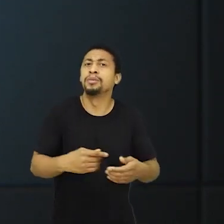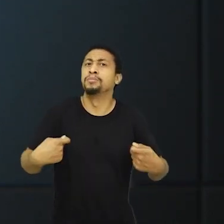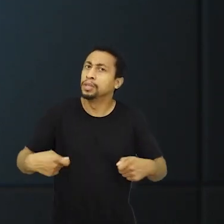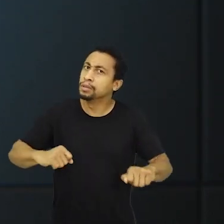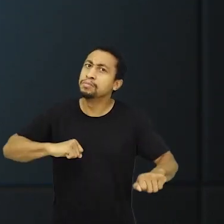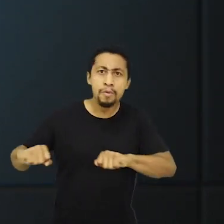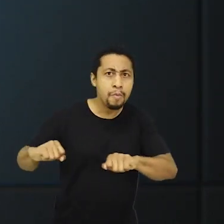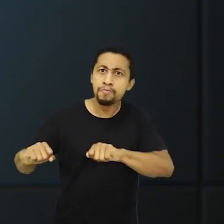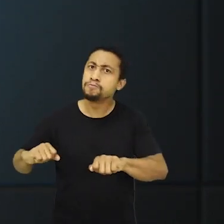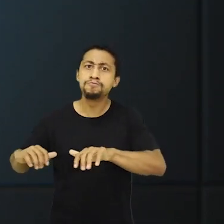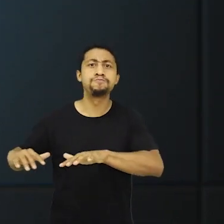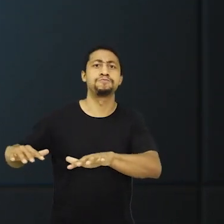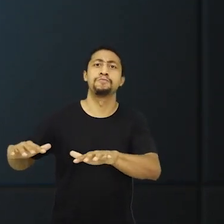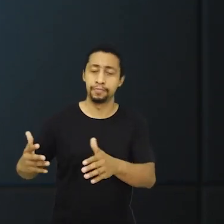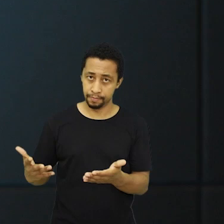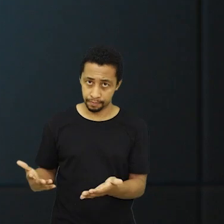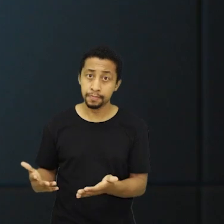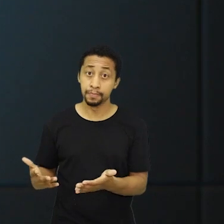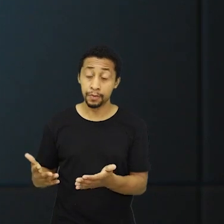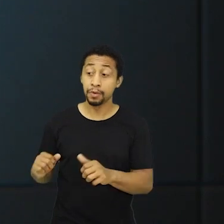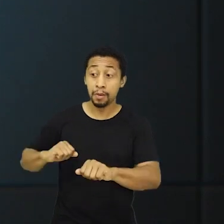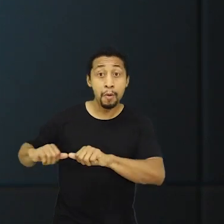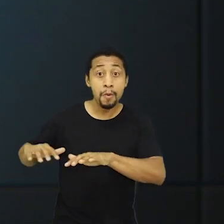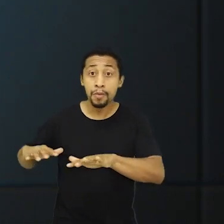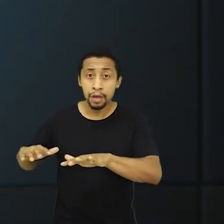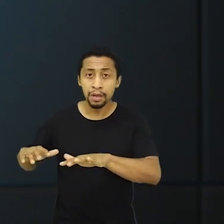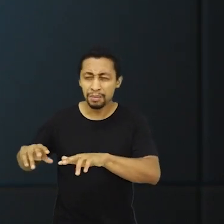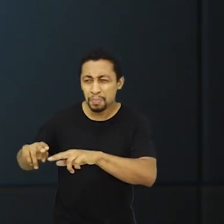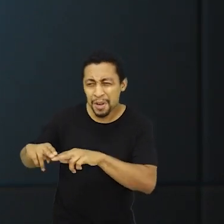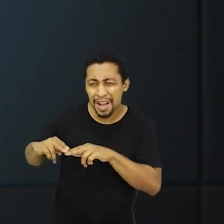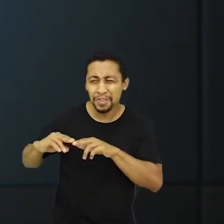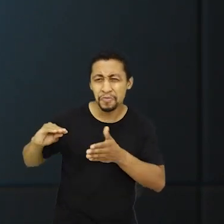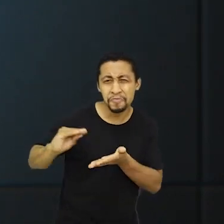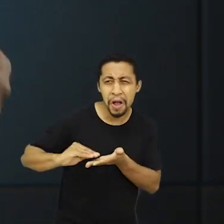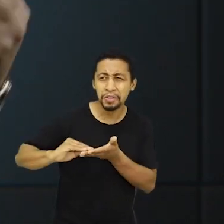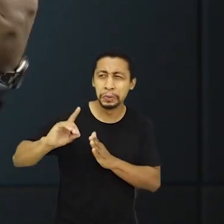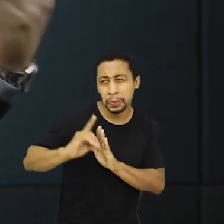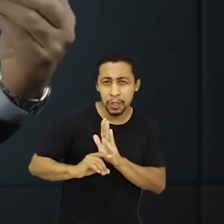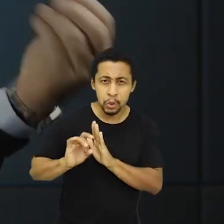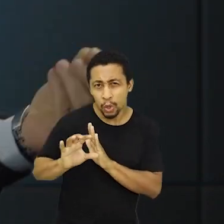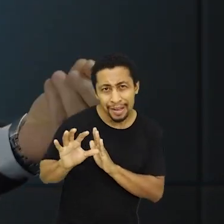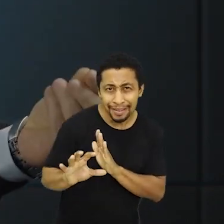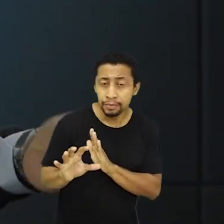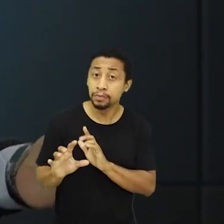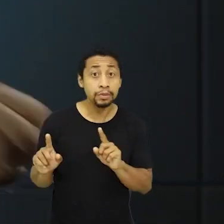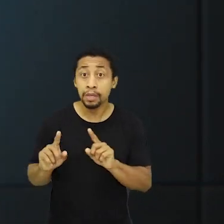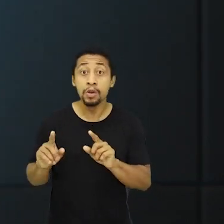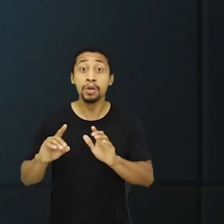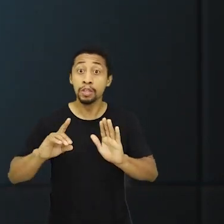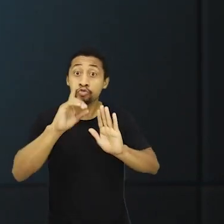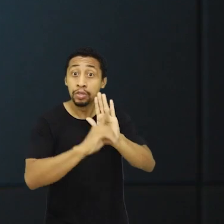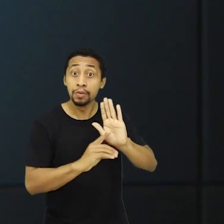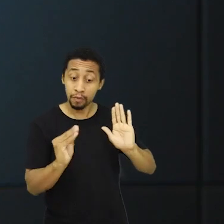Mas o ativismo ele não é só isso, porque me falta esse direito. É porque falta o direito a outras pessoas e direitos